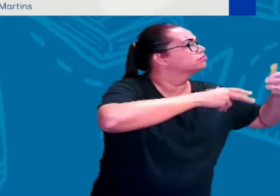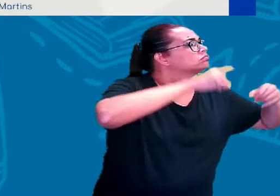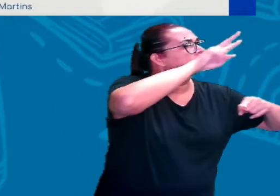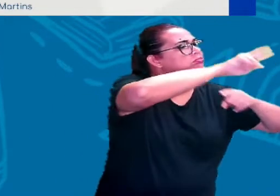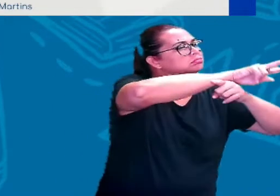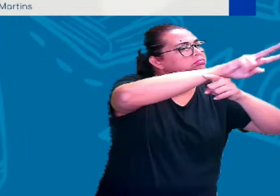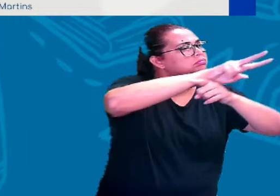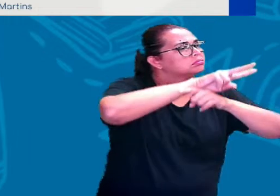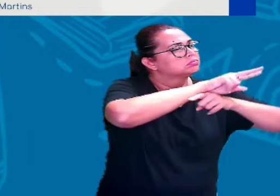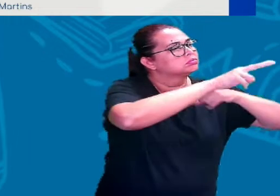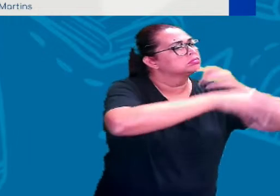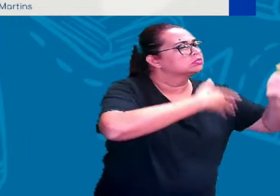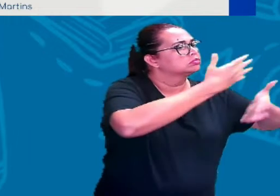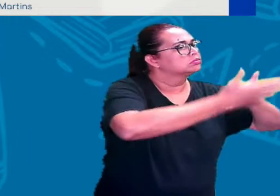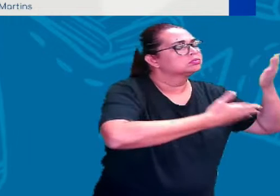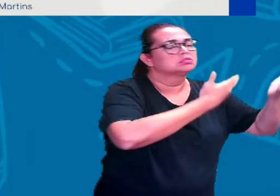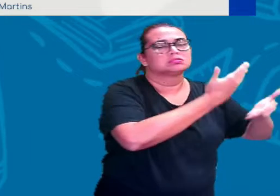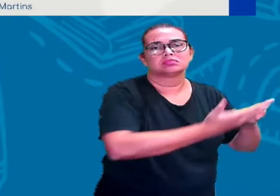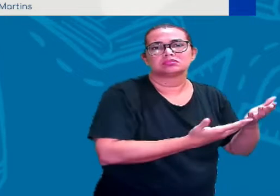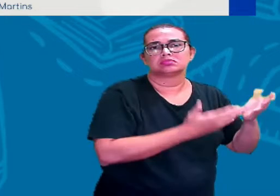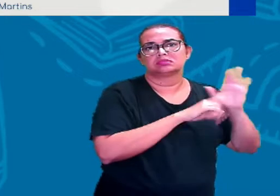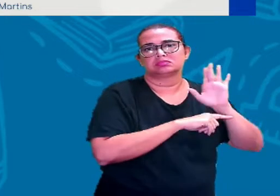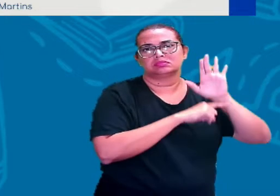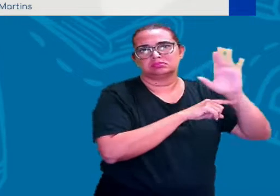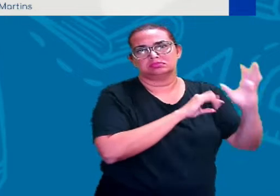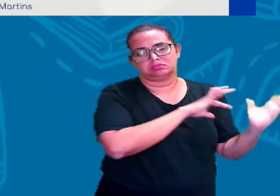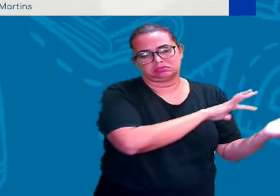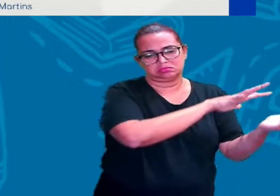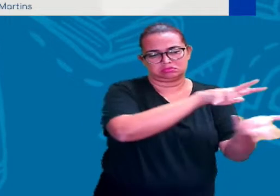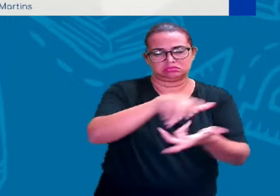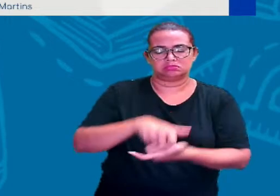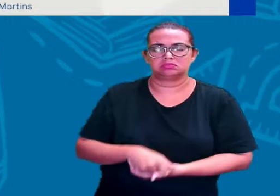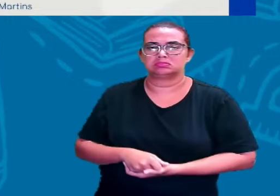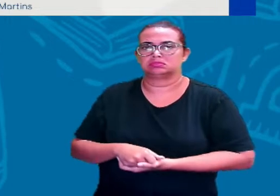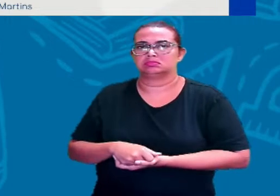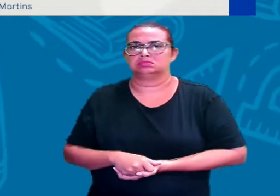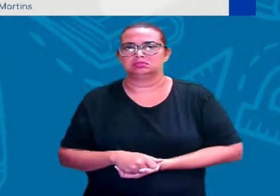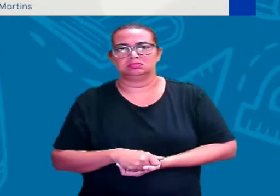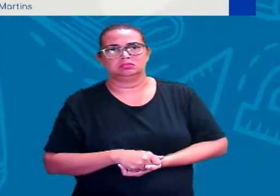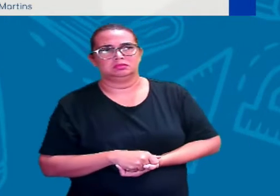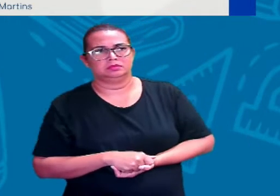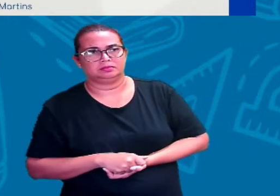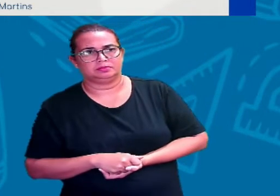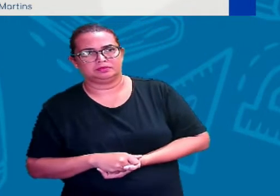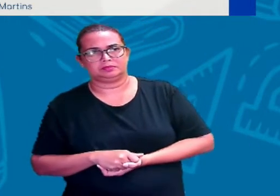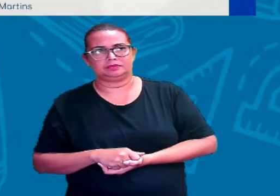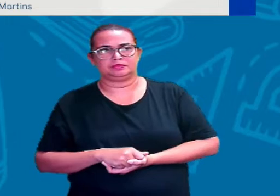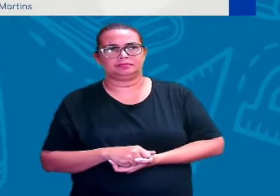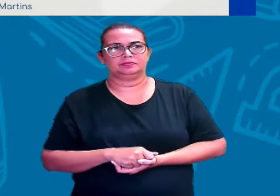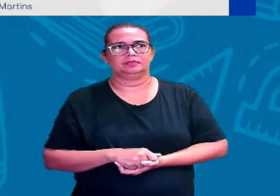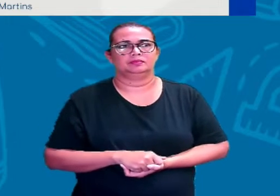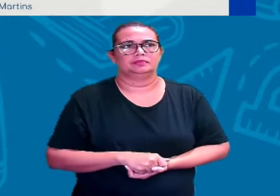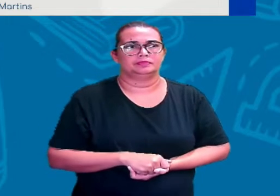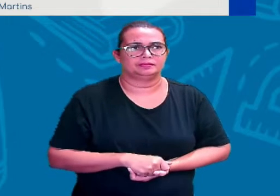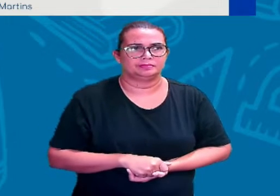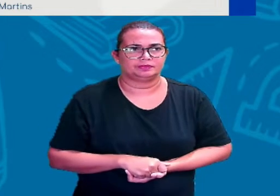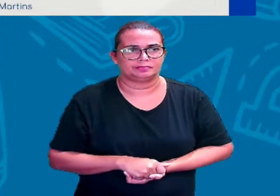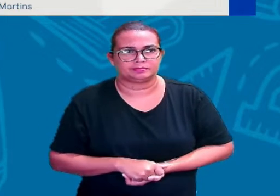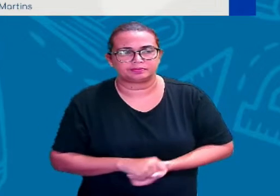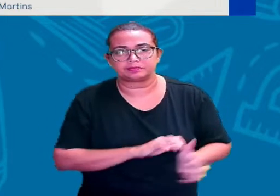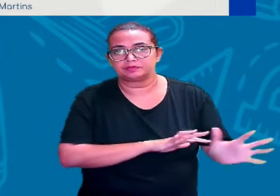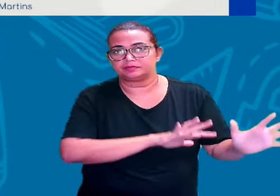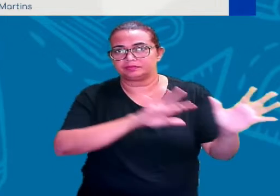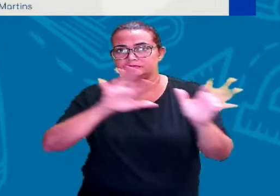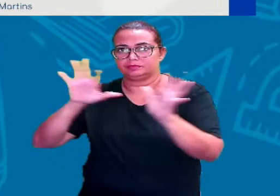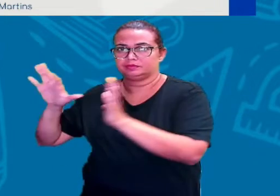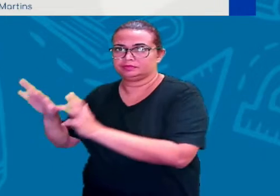protegendo, preservando esses recursos, tá? E aí, agora, a gente vai também aprender um